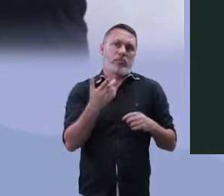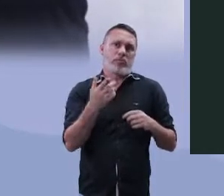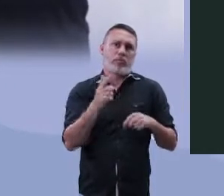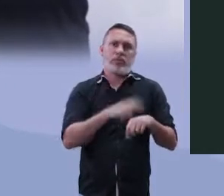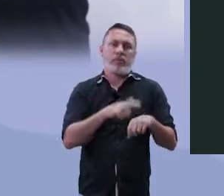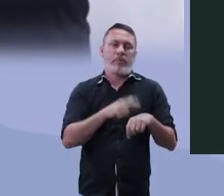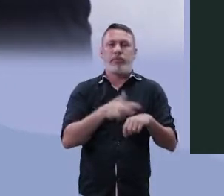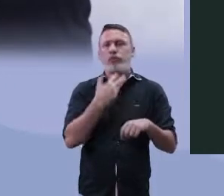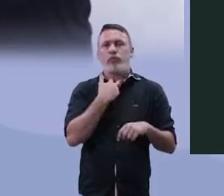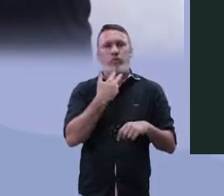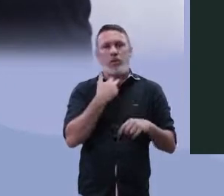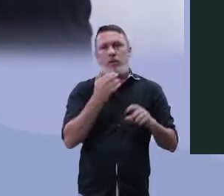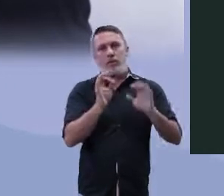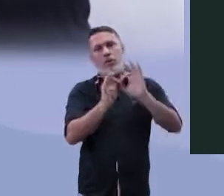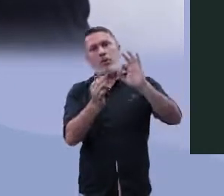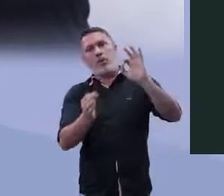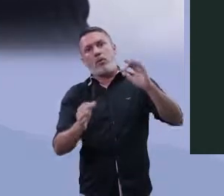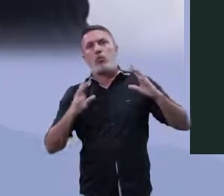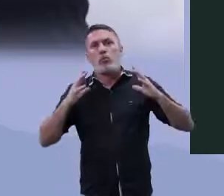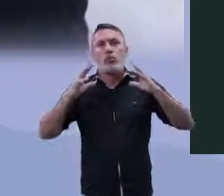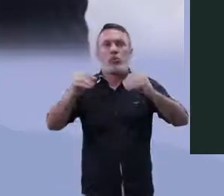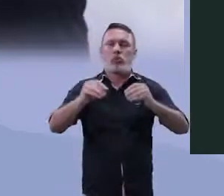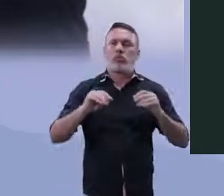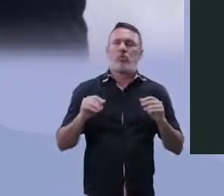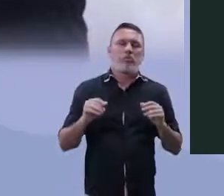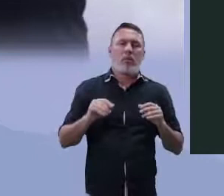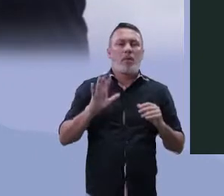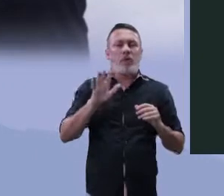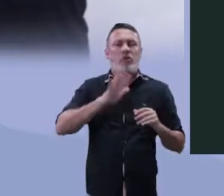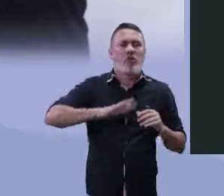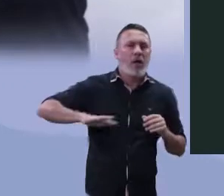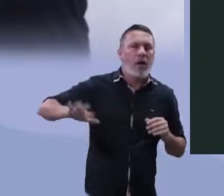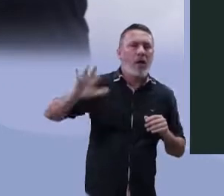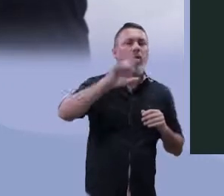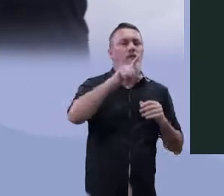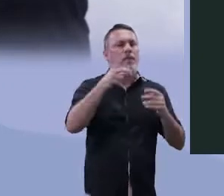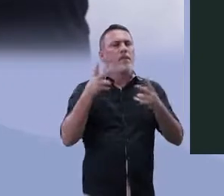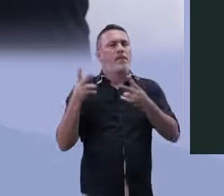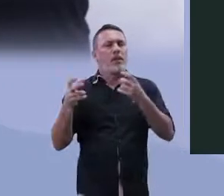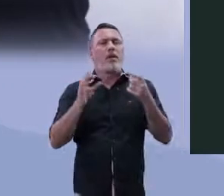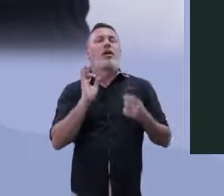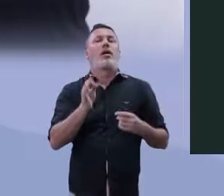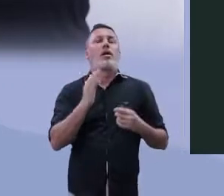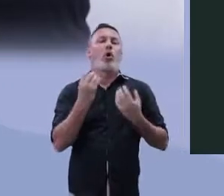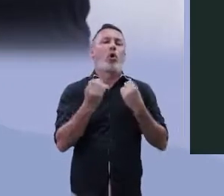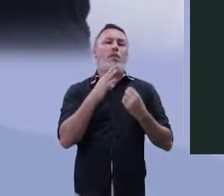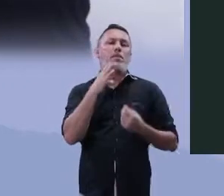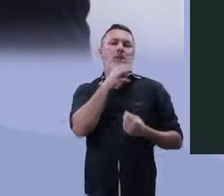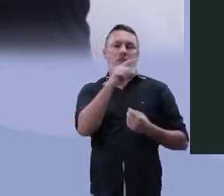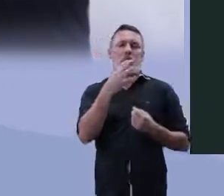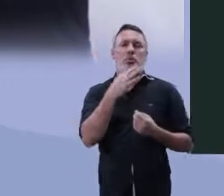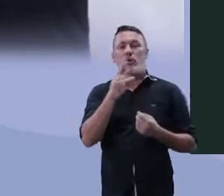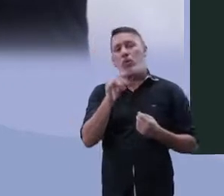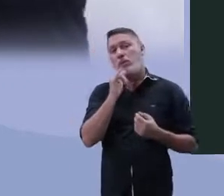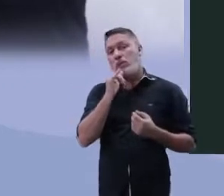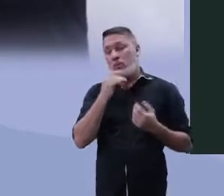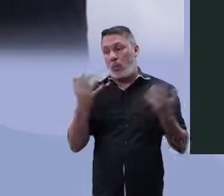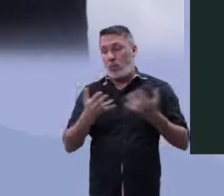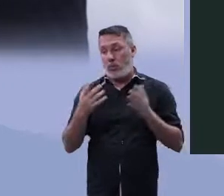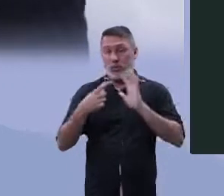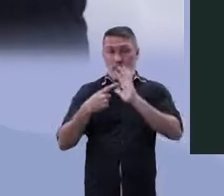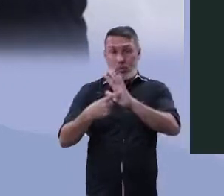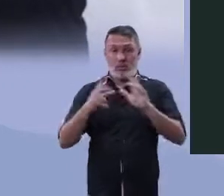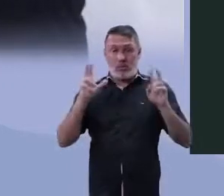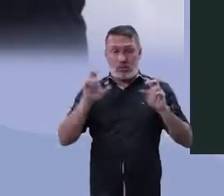lógico, né? Não tem nem tempo hábil para tanto, mas, no geral, a gente vai perceber como é que isso ocorre. Então, vocês podem ver, por exemplo,